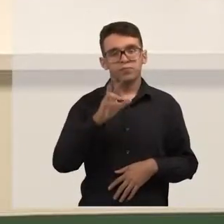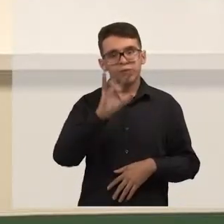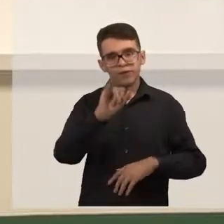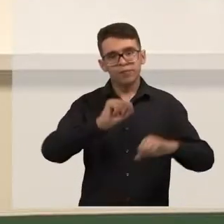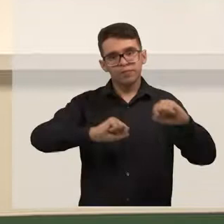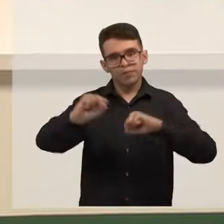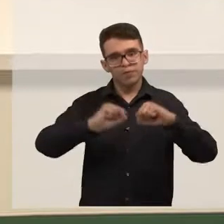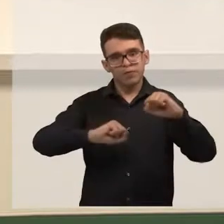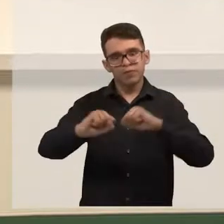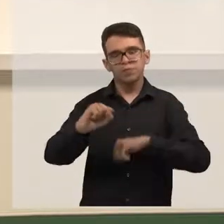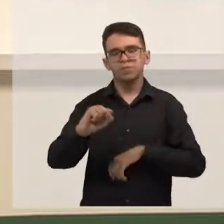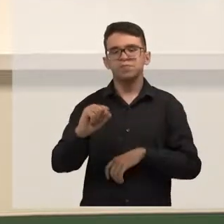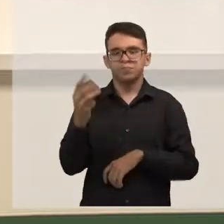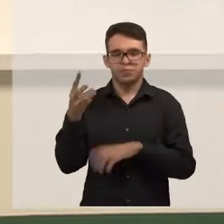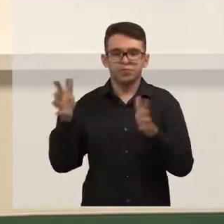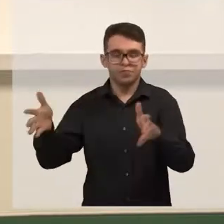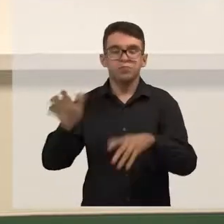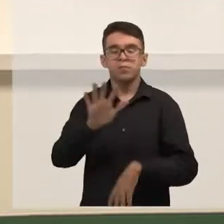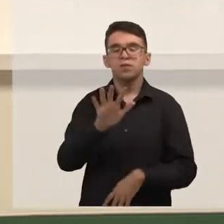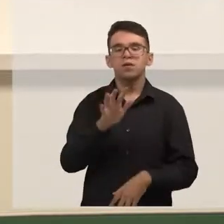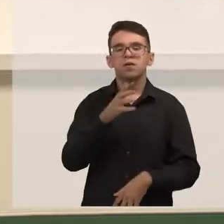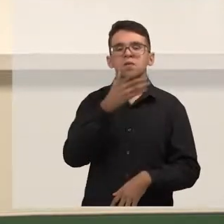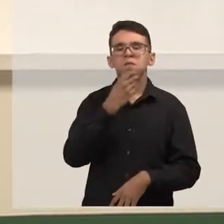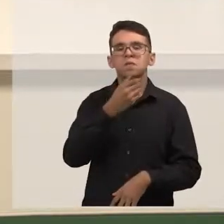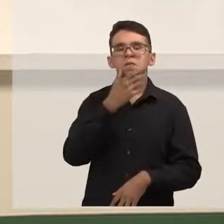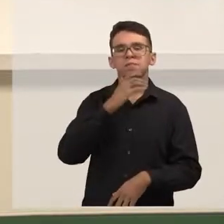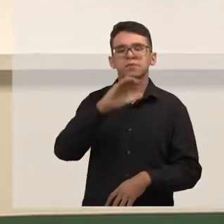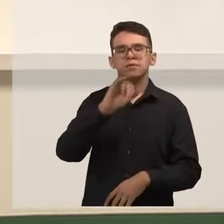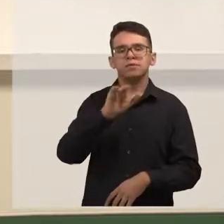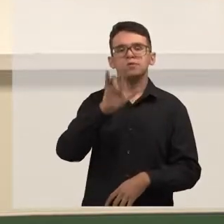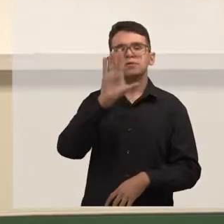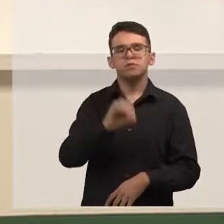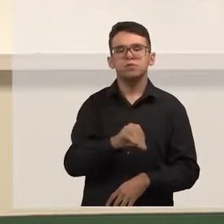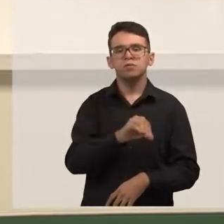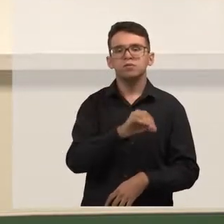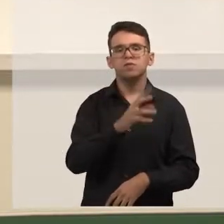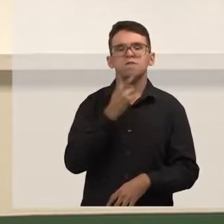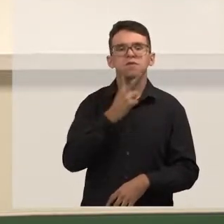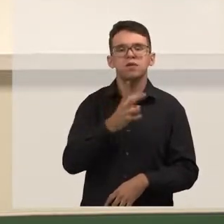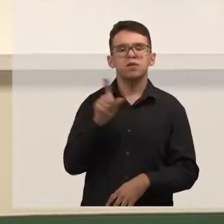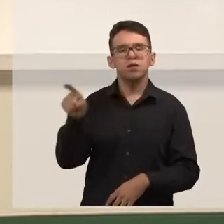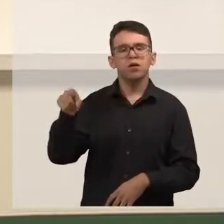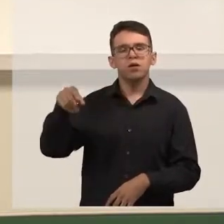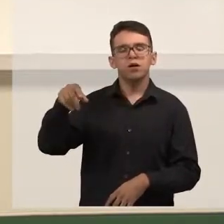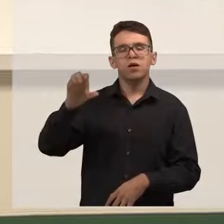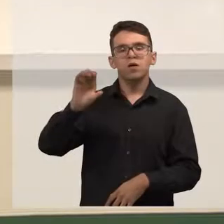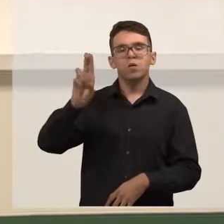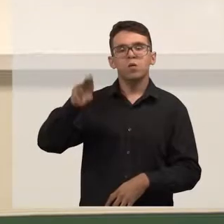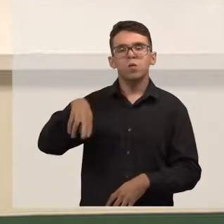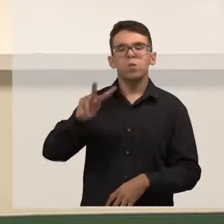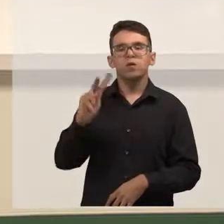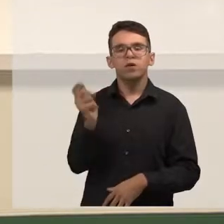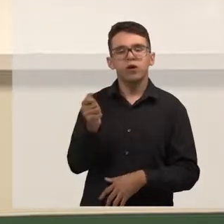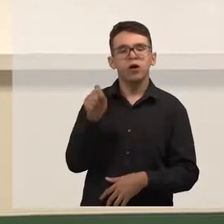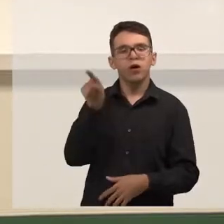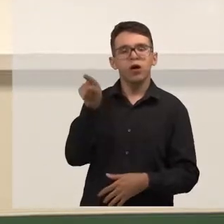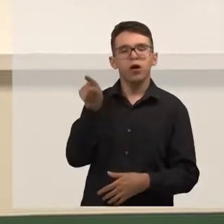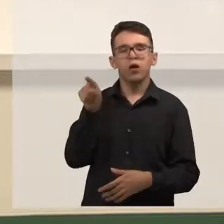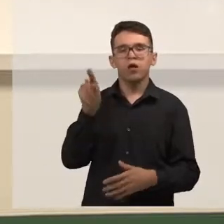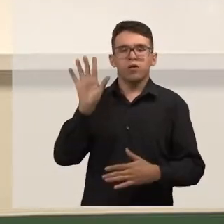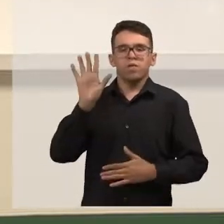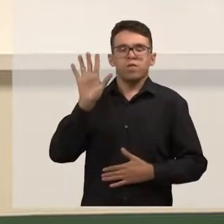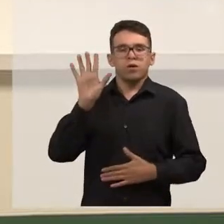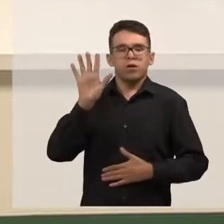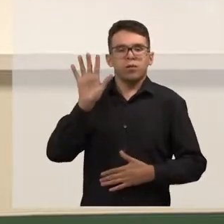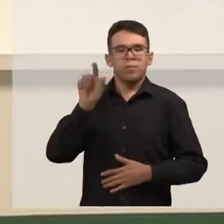Tem uma declaração do Ciro Nova que, chamando o Cunha de marginal, que jamais o derrubaria, como derrubou a Dilma,